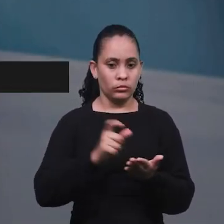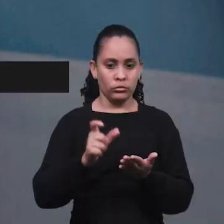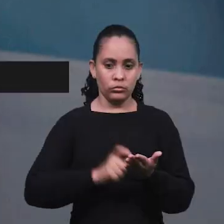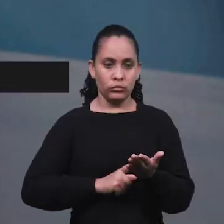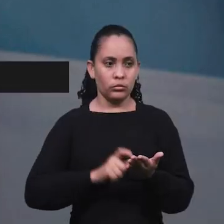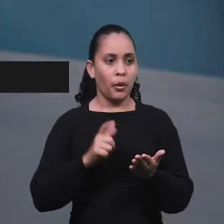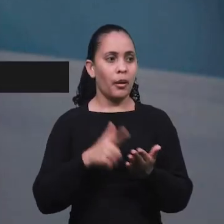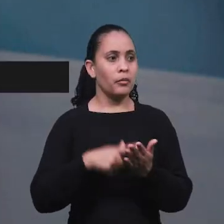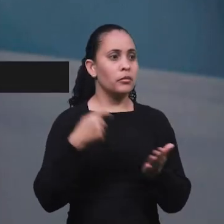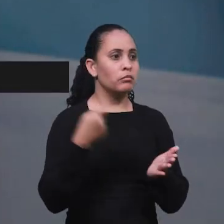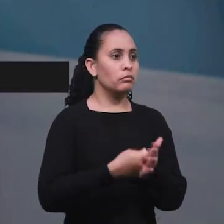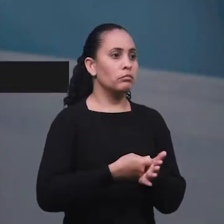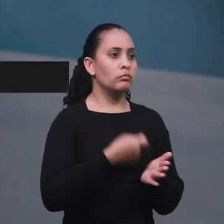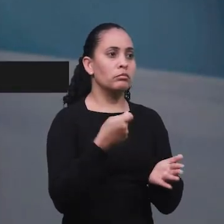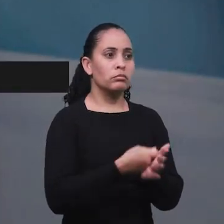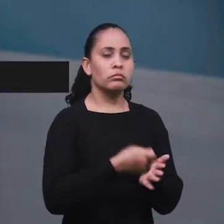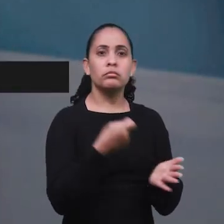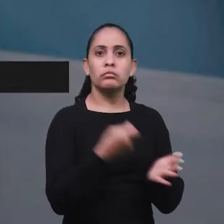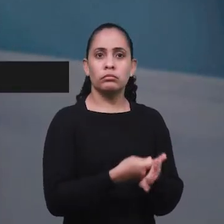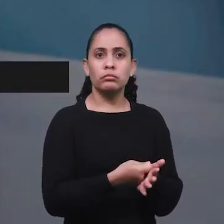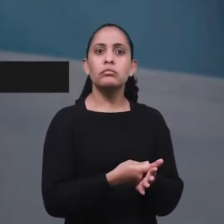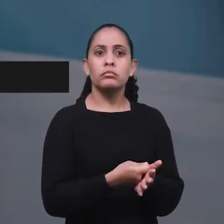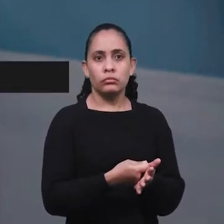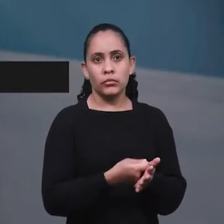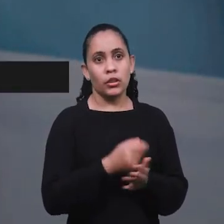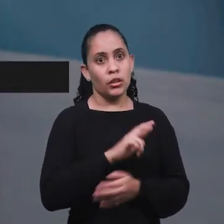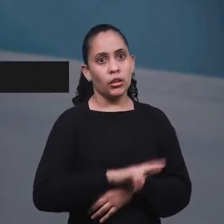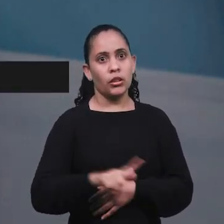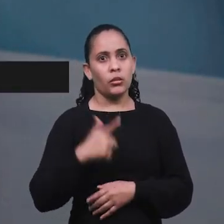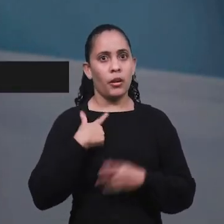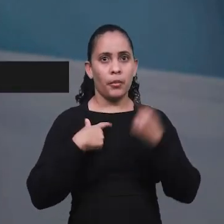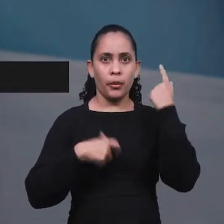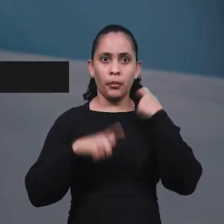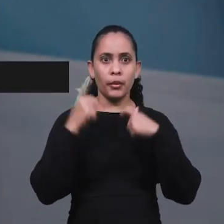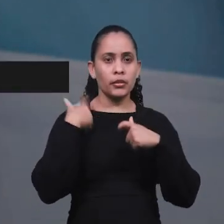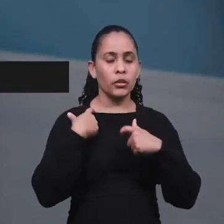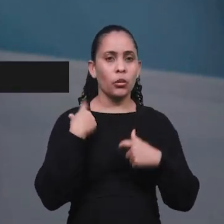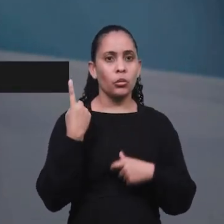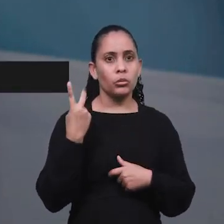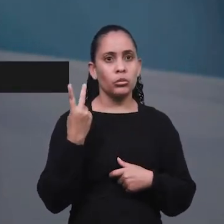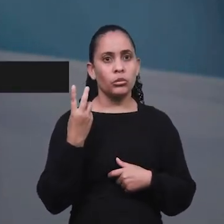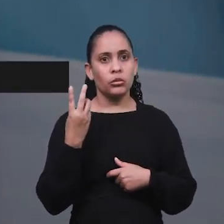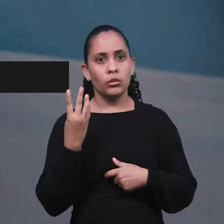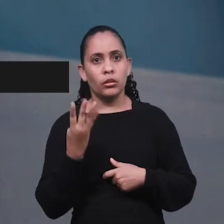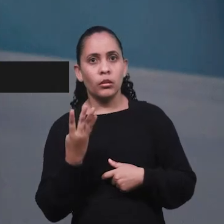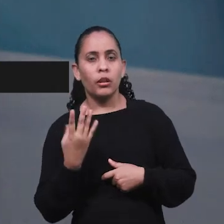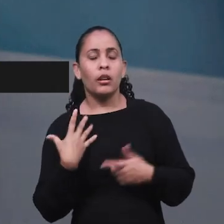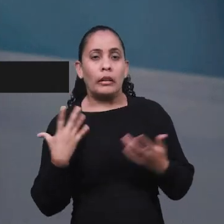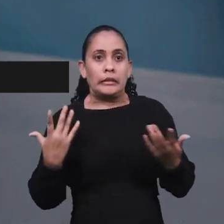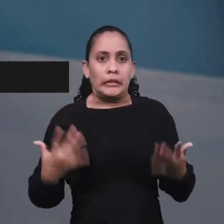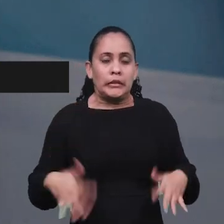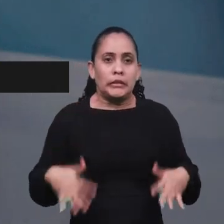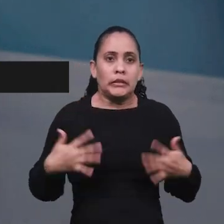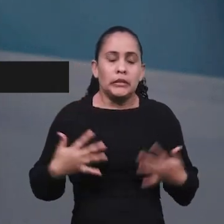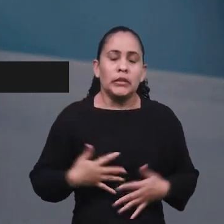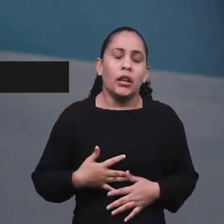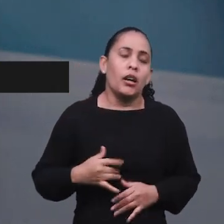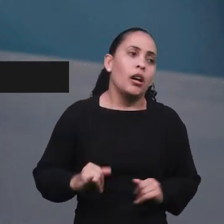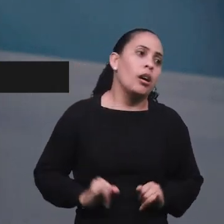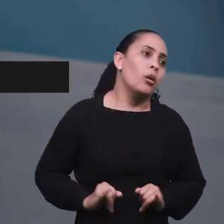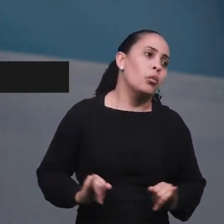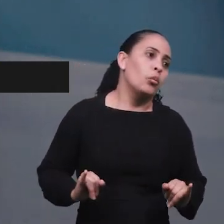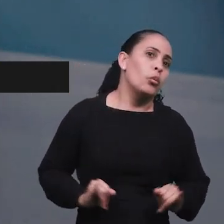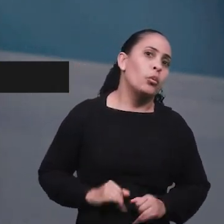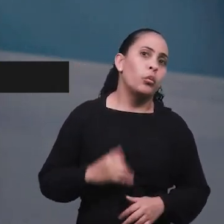vão continuar chegando. Então, aquela dor financeira que não era preocupação, passado 1, 2, 3 meses, ela se torna uma grande